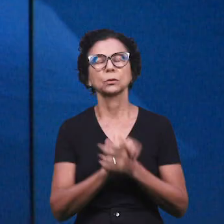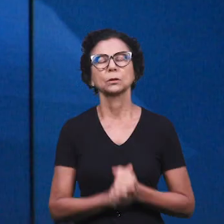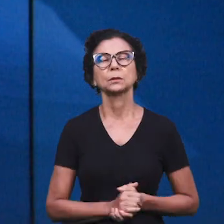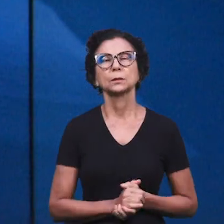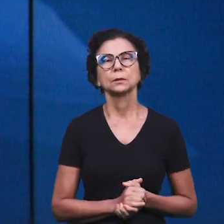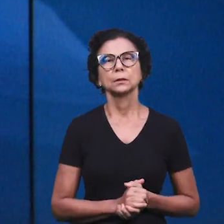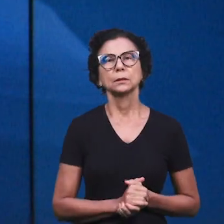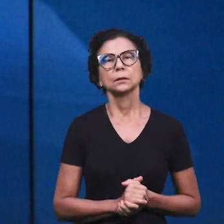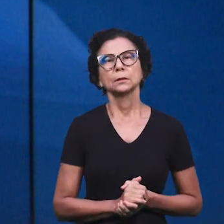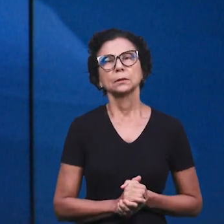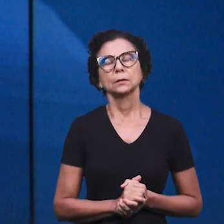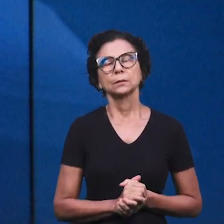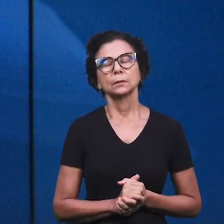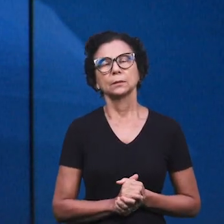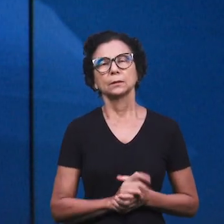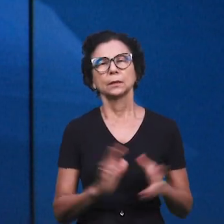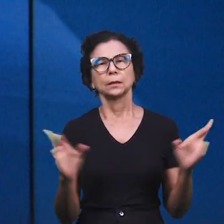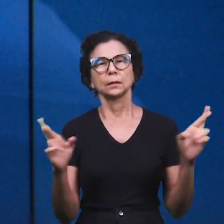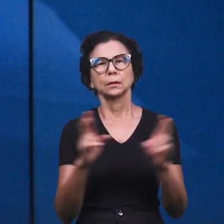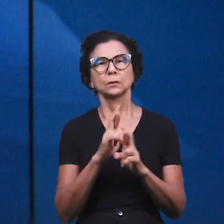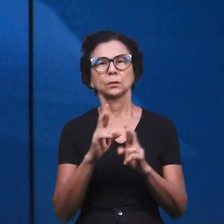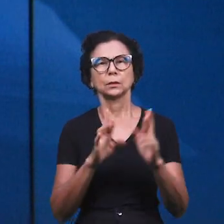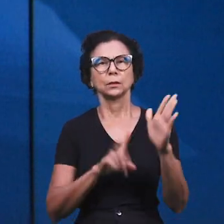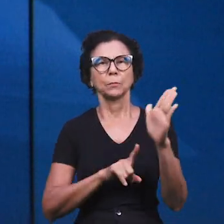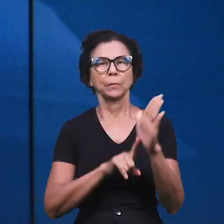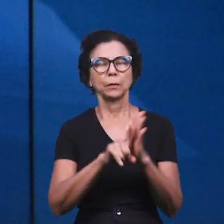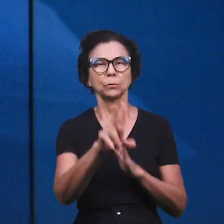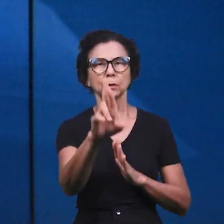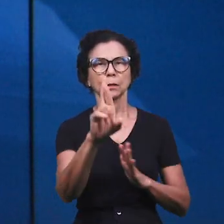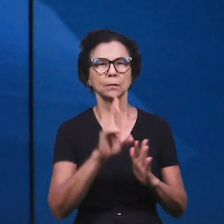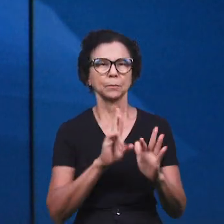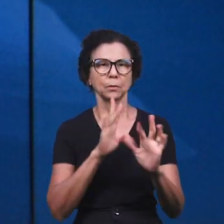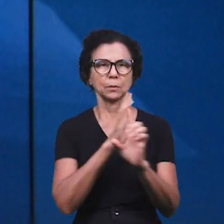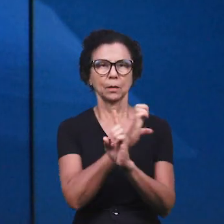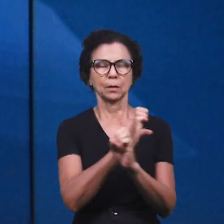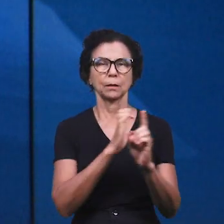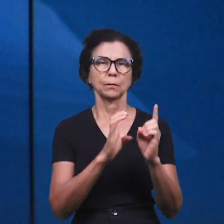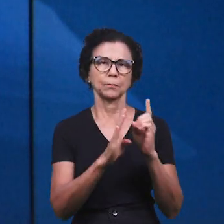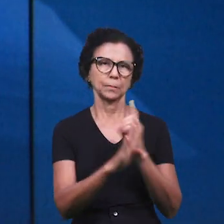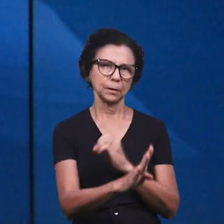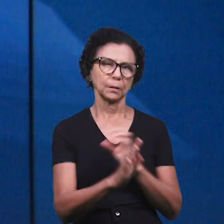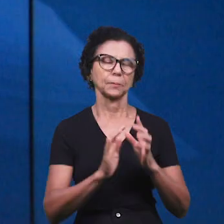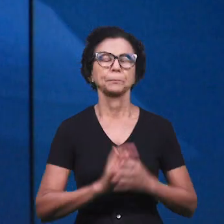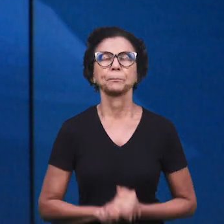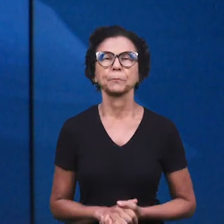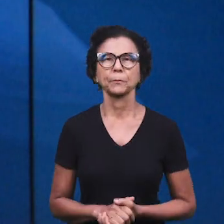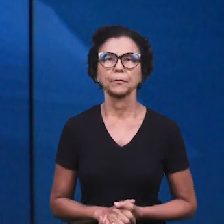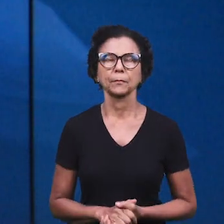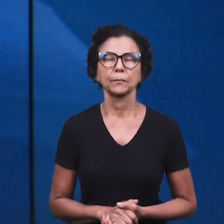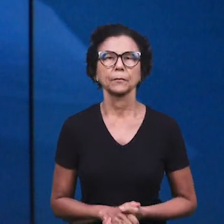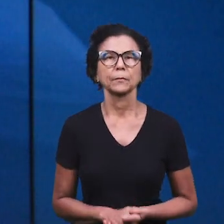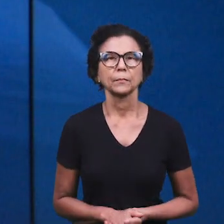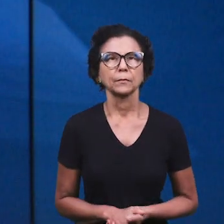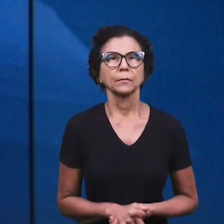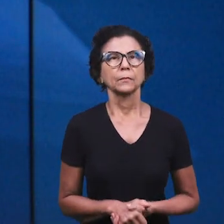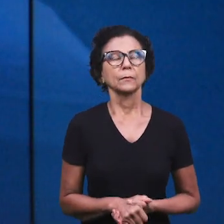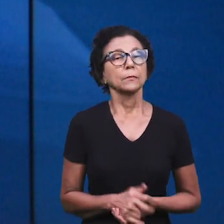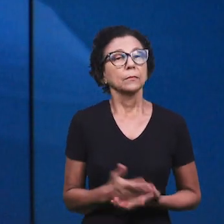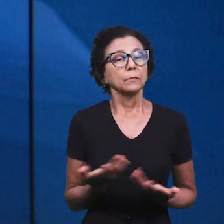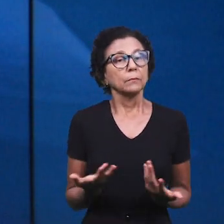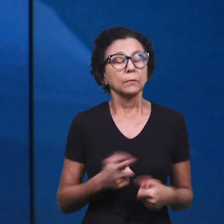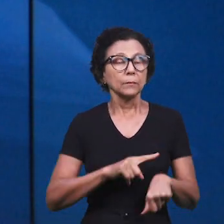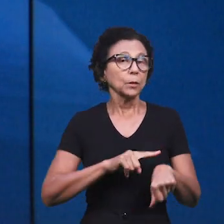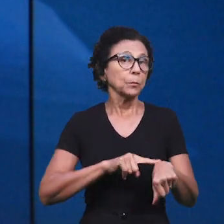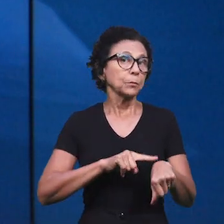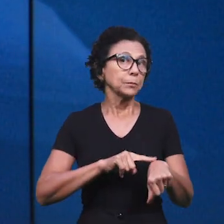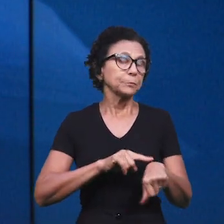resposta às perguntas que foram formuladas para a Escola Bíblica. Eu quero chamar a sua atenção para isso porque trata-se exatamente de um momento